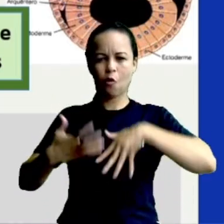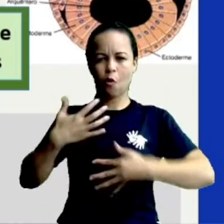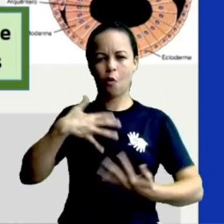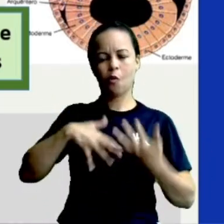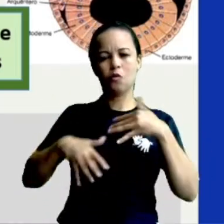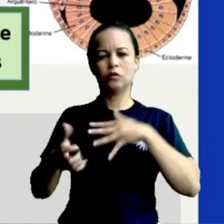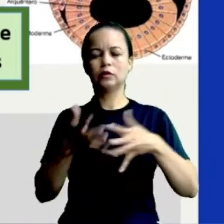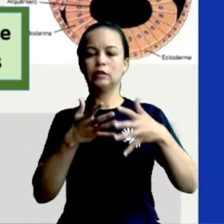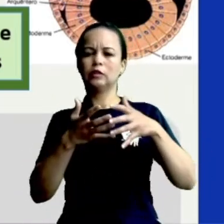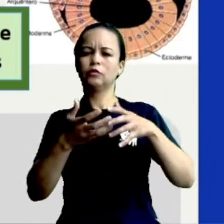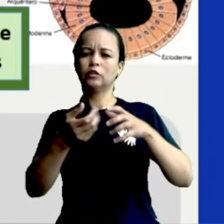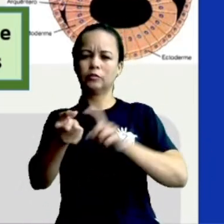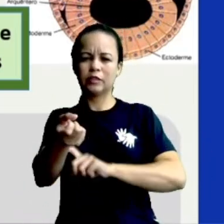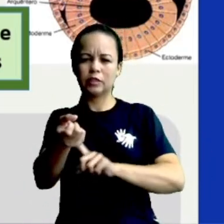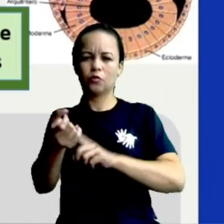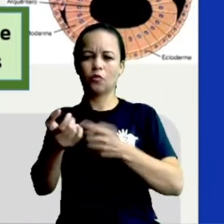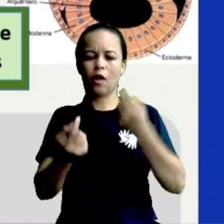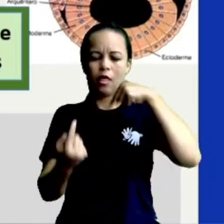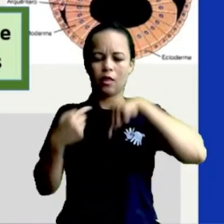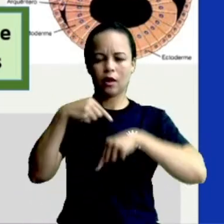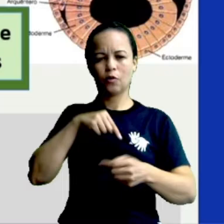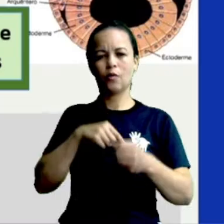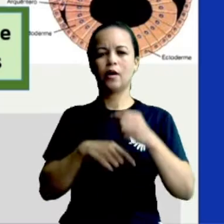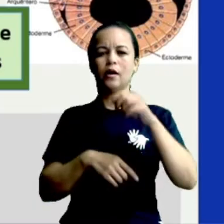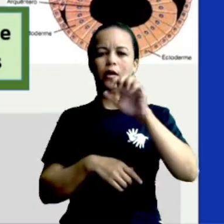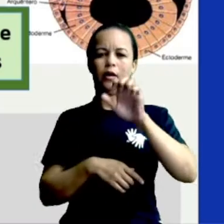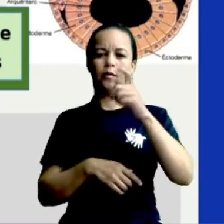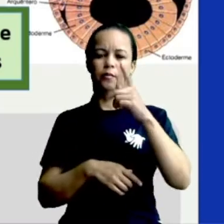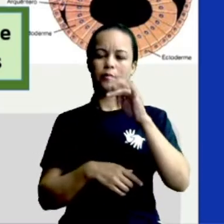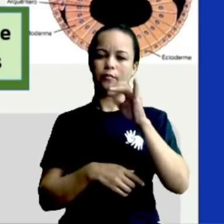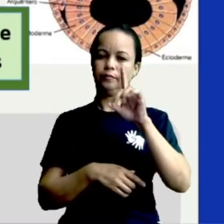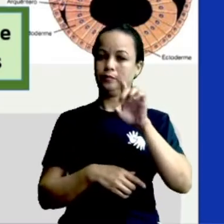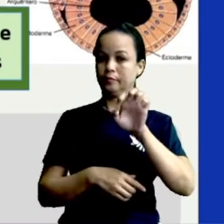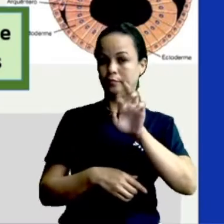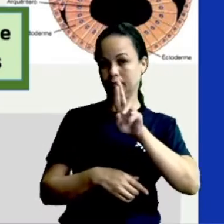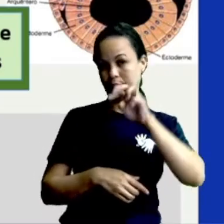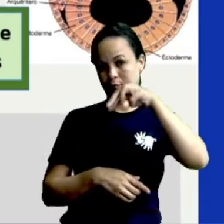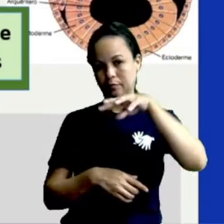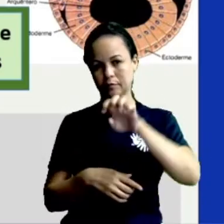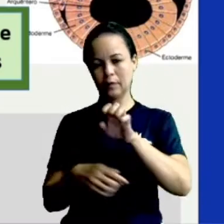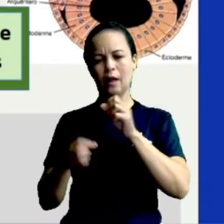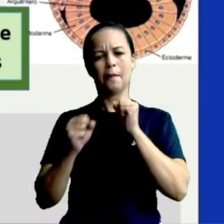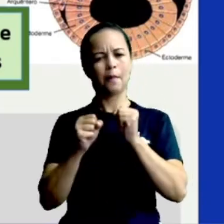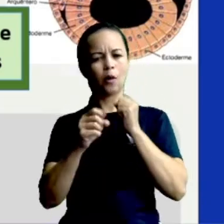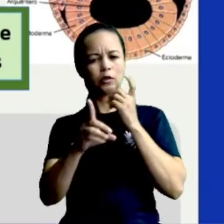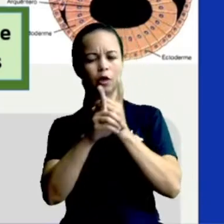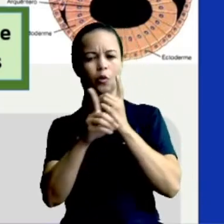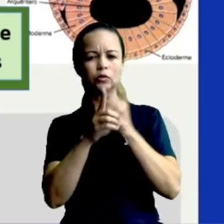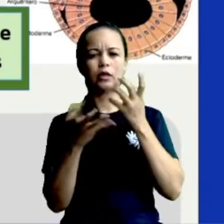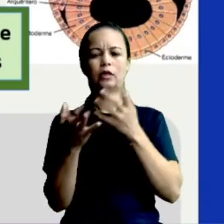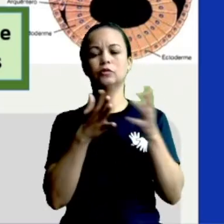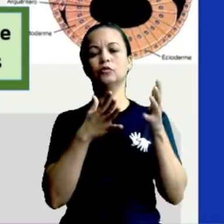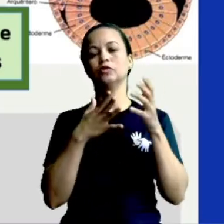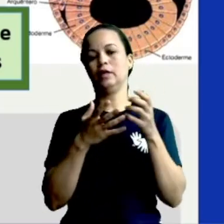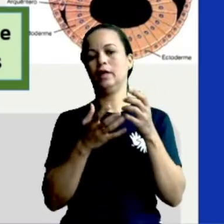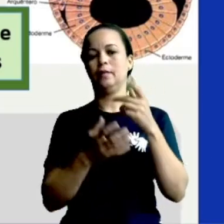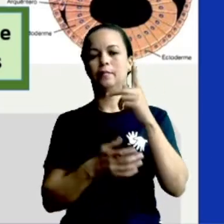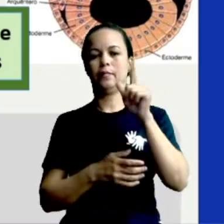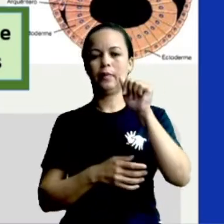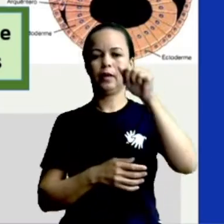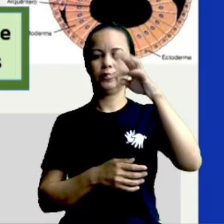sistema circulatório, uma epiderme, que podemos encontrá-las em platelmintos e